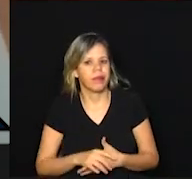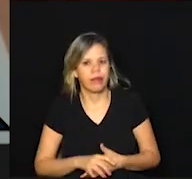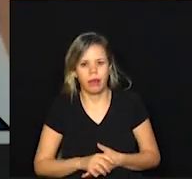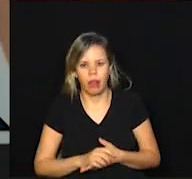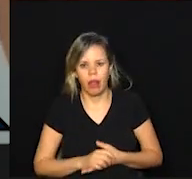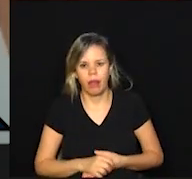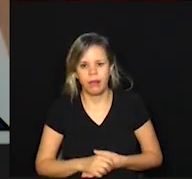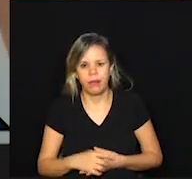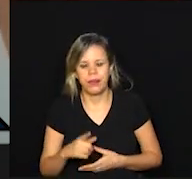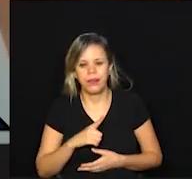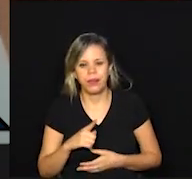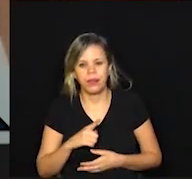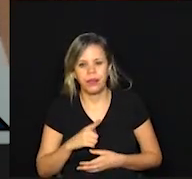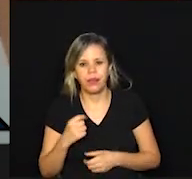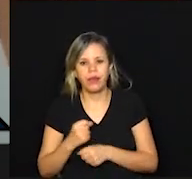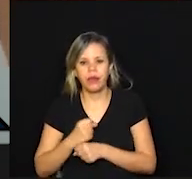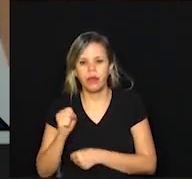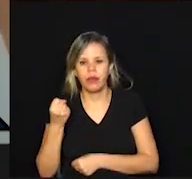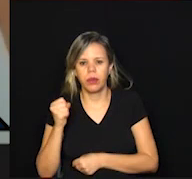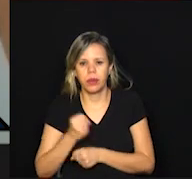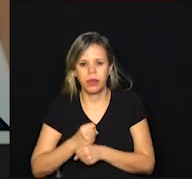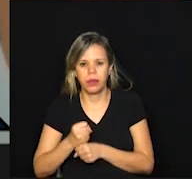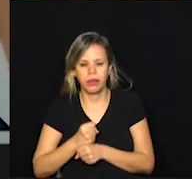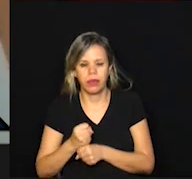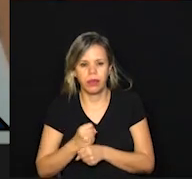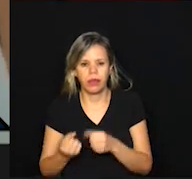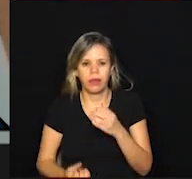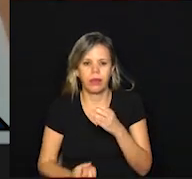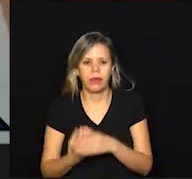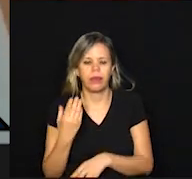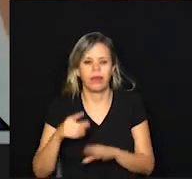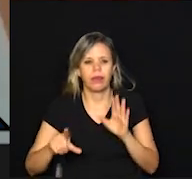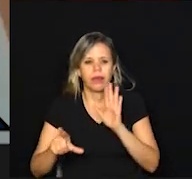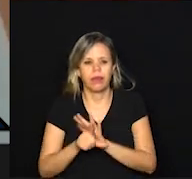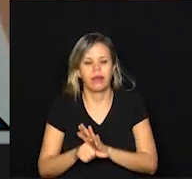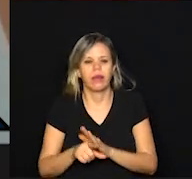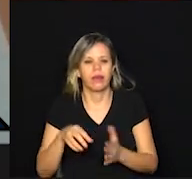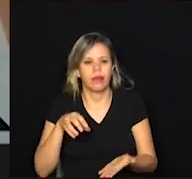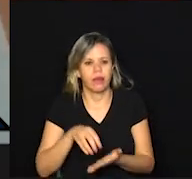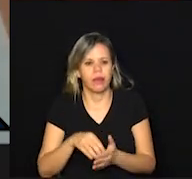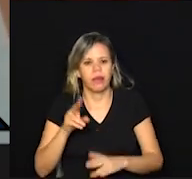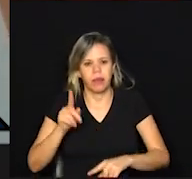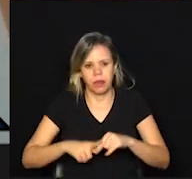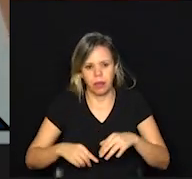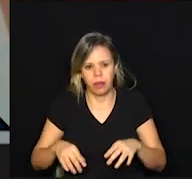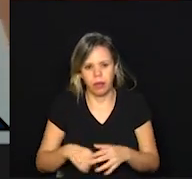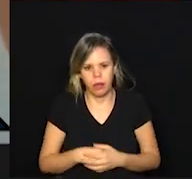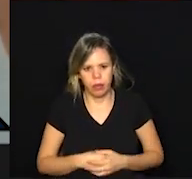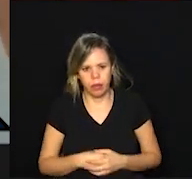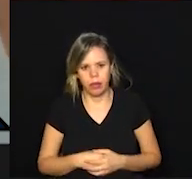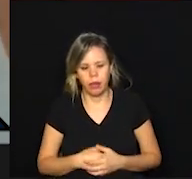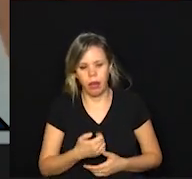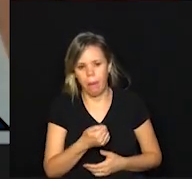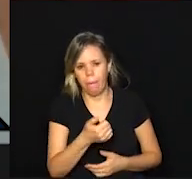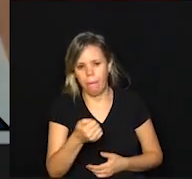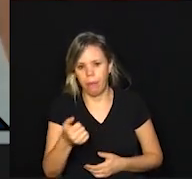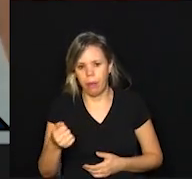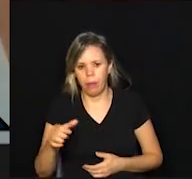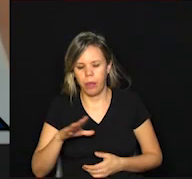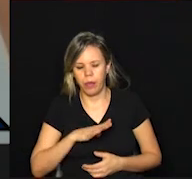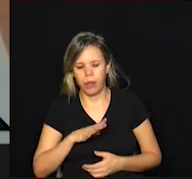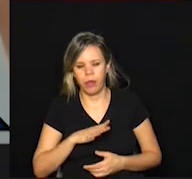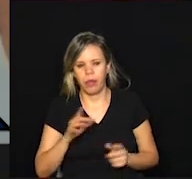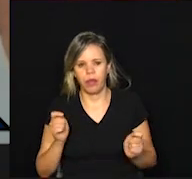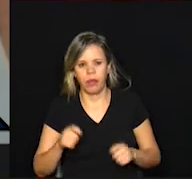nós tivemos os últimos oito anos a criação da Lei do património imaterial são poucas cidades que